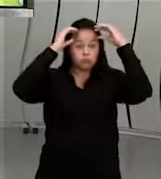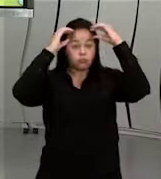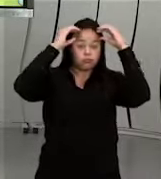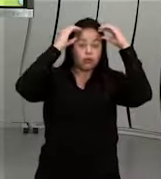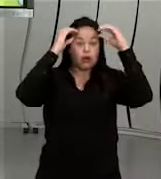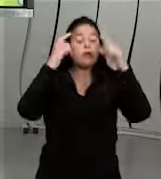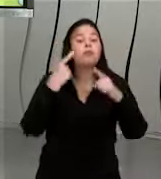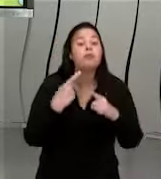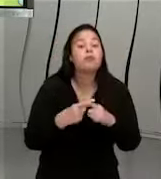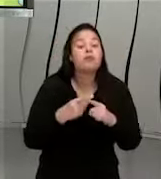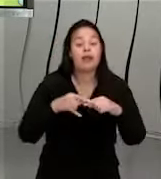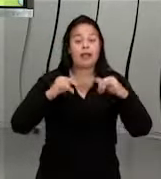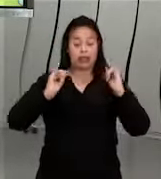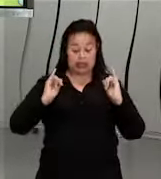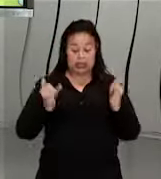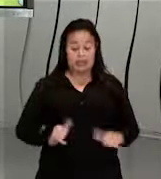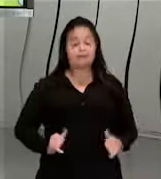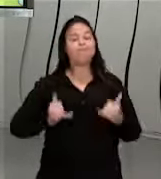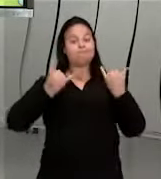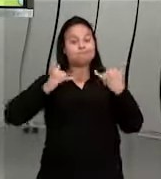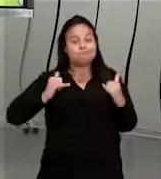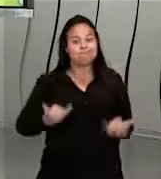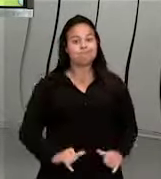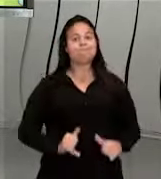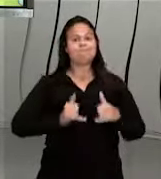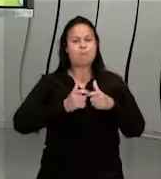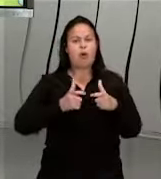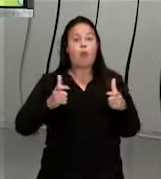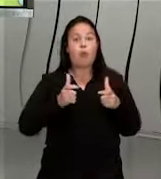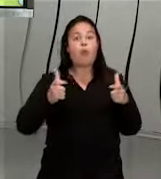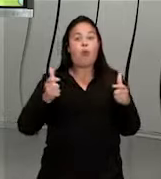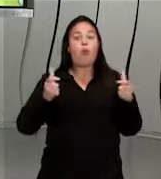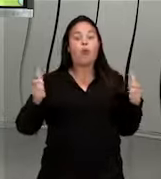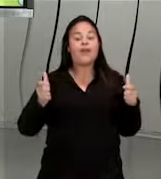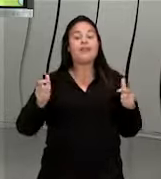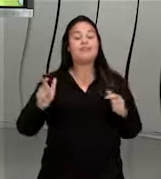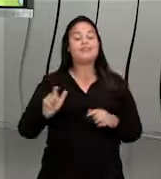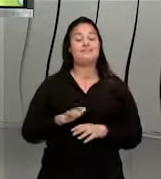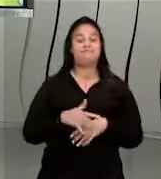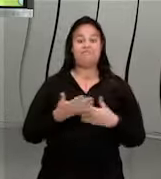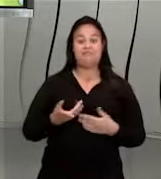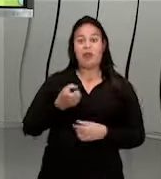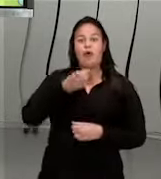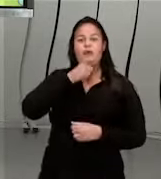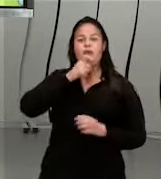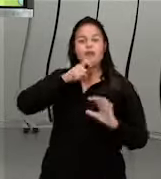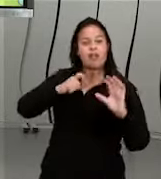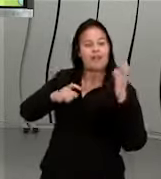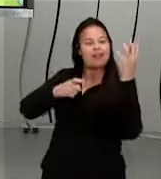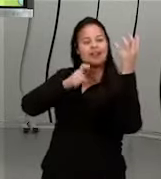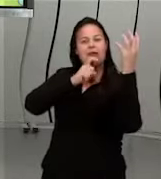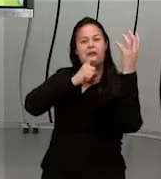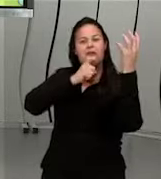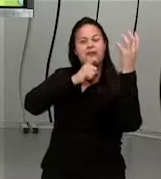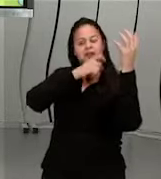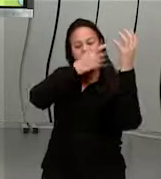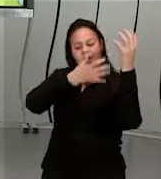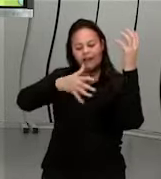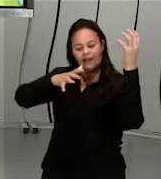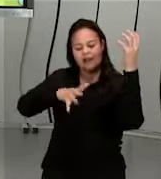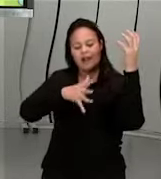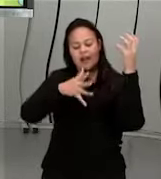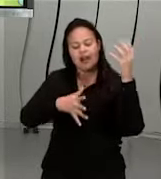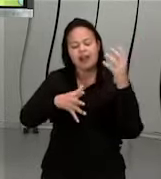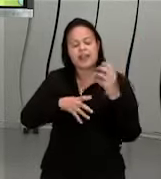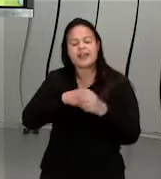reserva de energia que eles têm. Aí, durante o inverno, ele pode ficar aquecido com essa camada